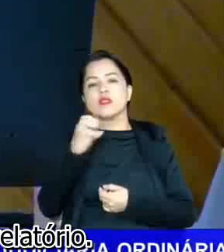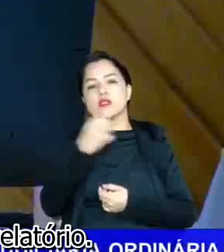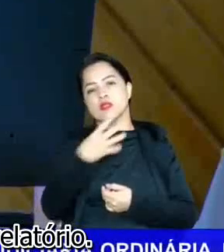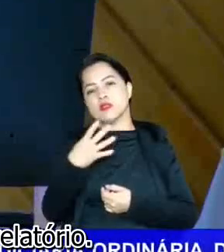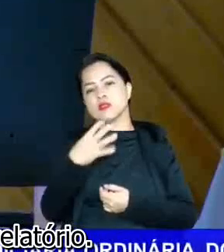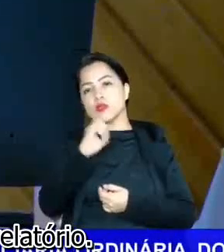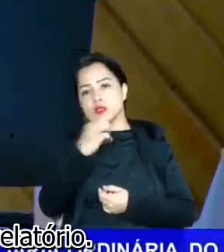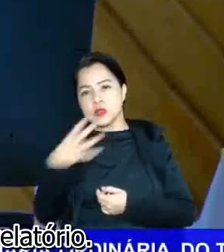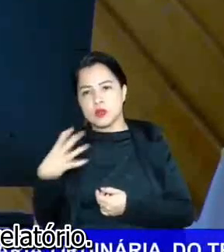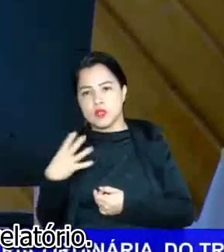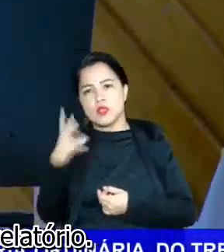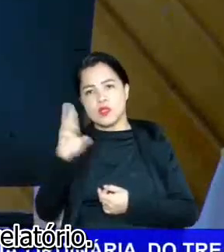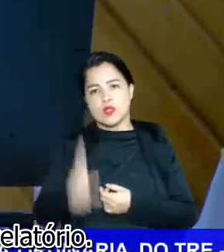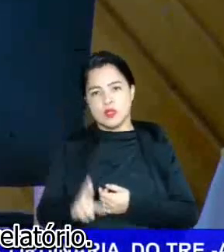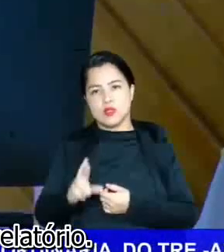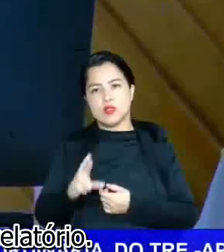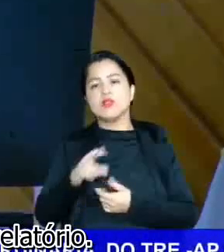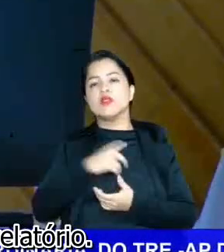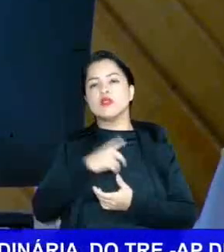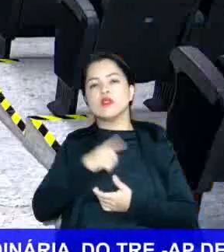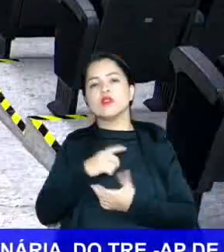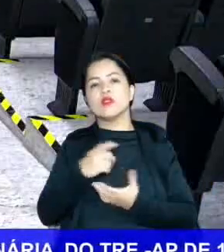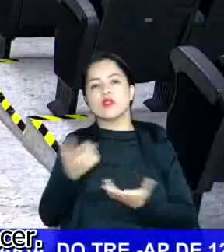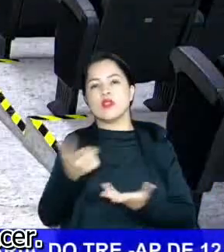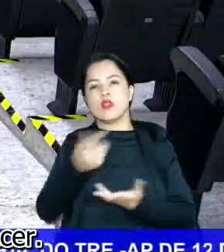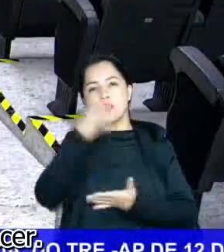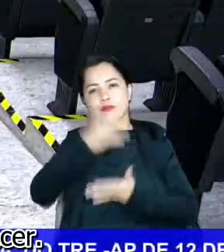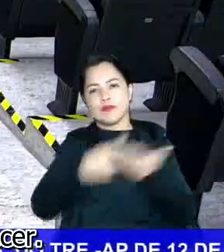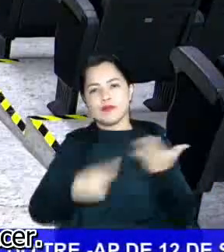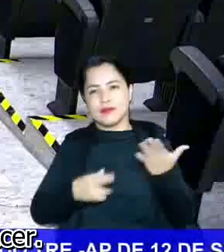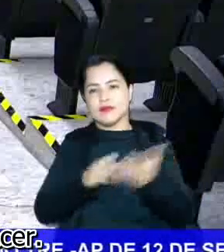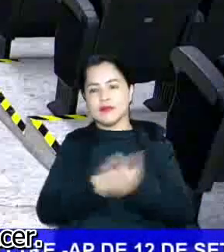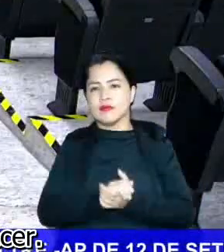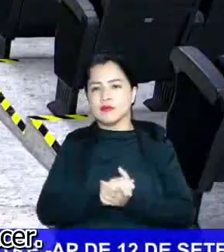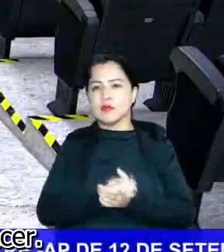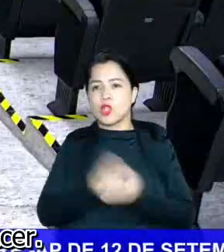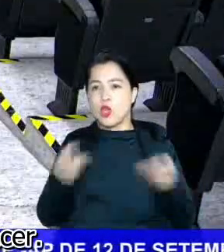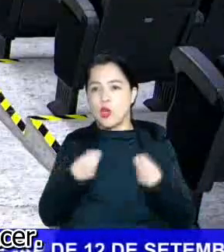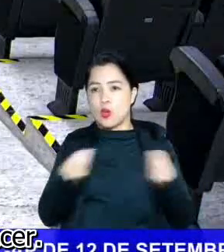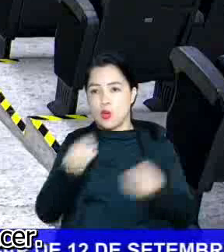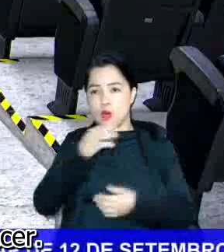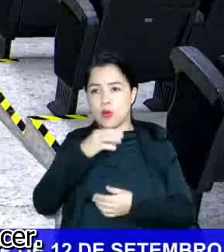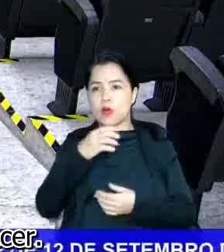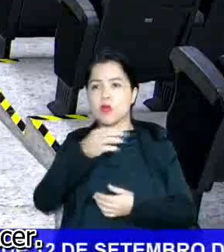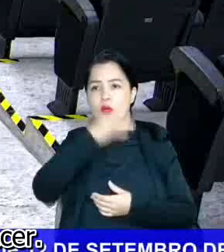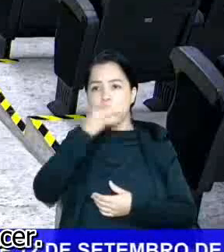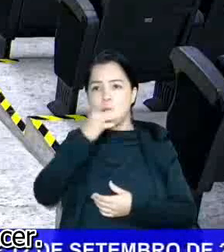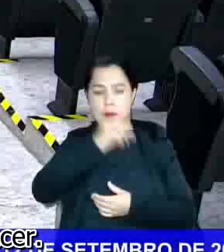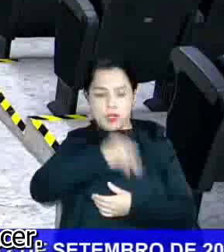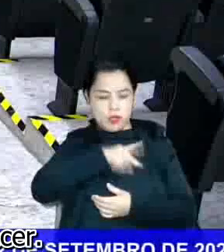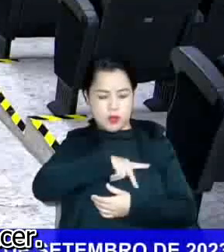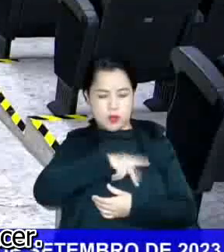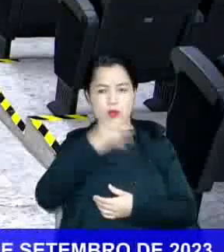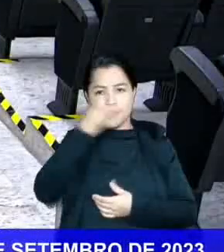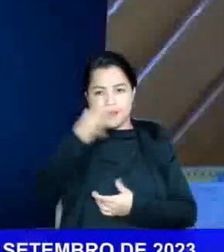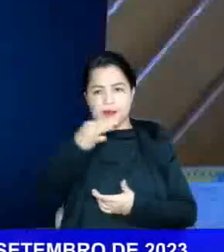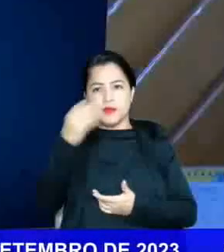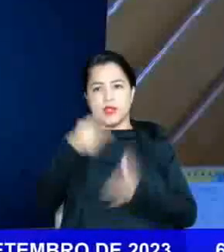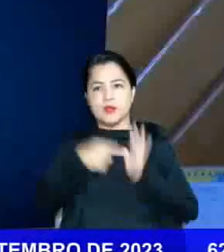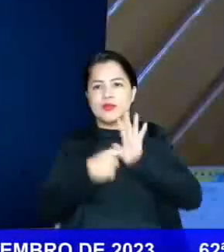121.534,25 ao Tesouro Nacional. É o relatório. O relatório Imagem concede a ampla do palavra ao ilustre plenário. representante do Ministério Público para